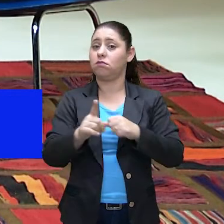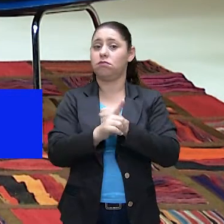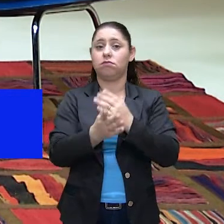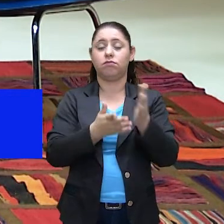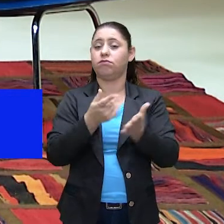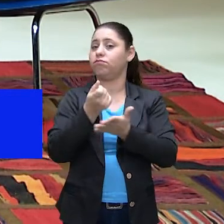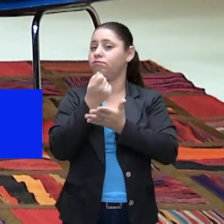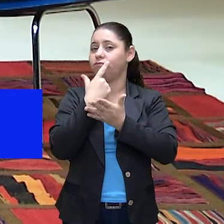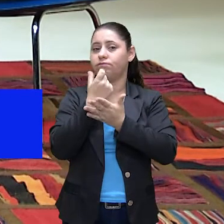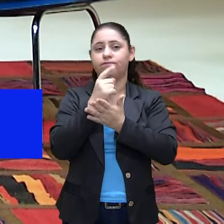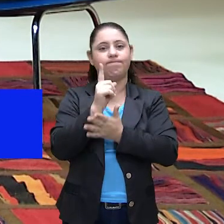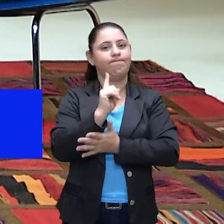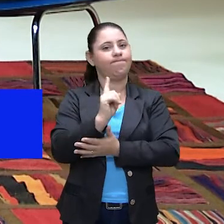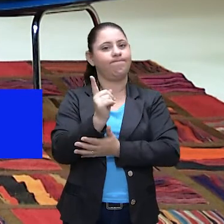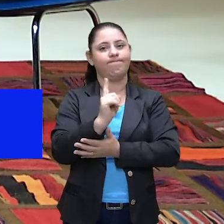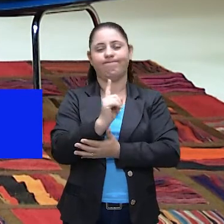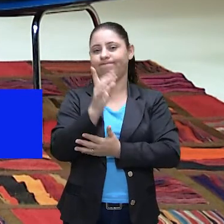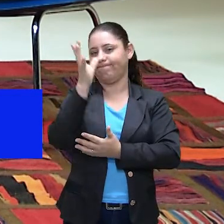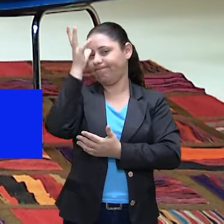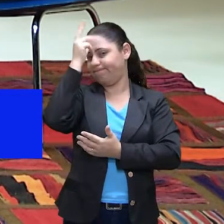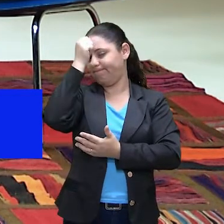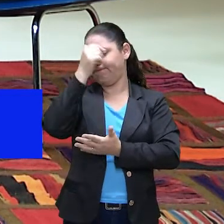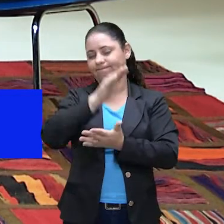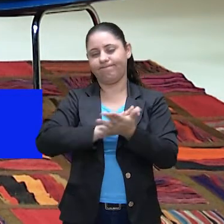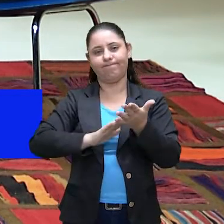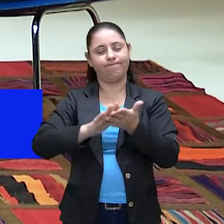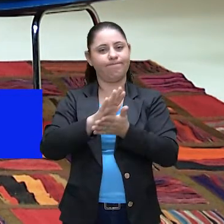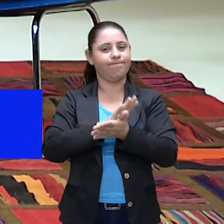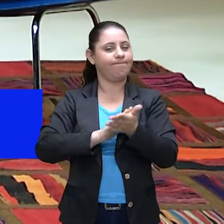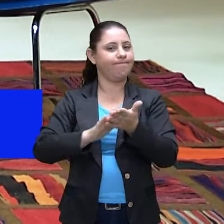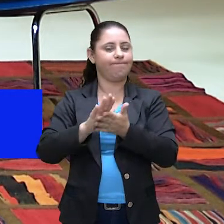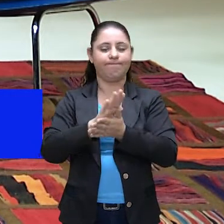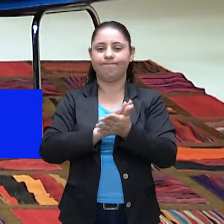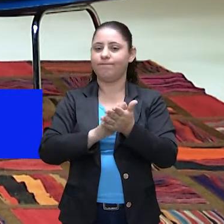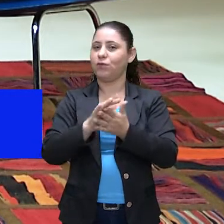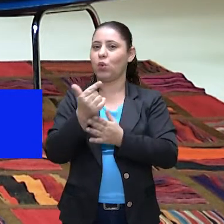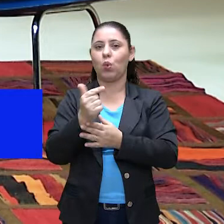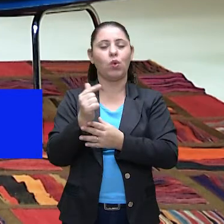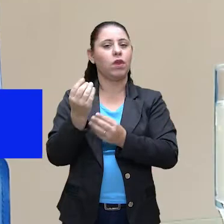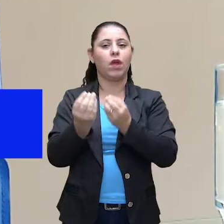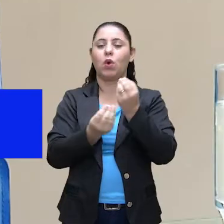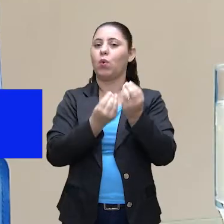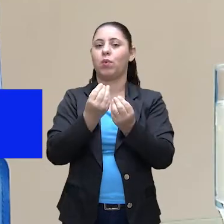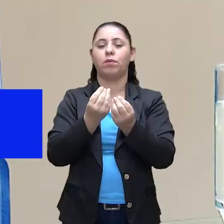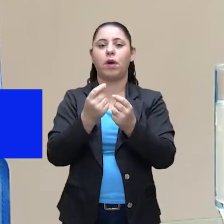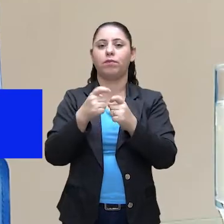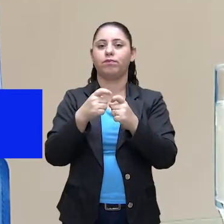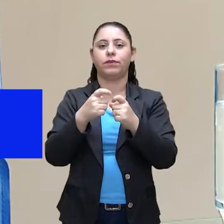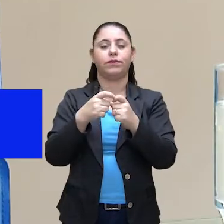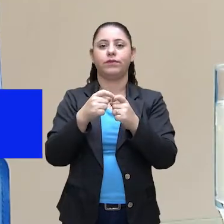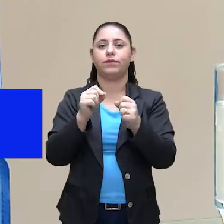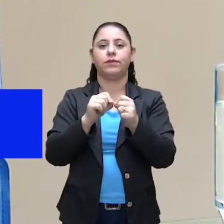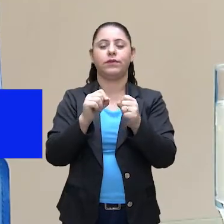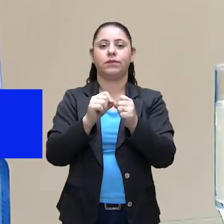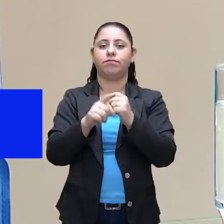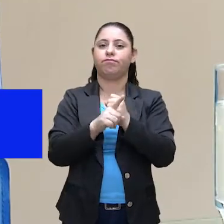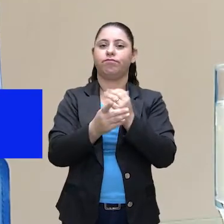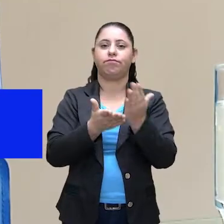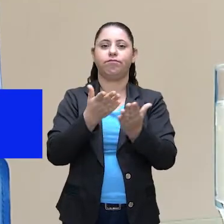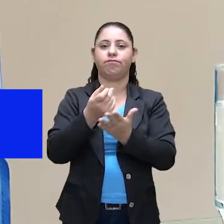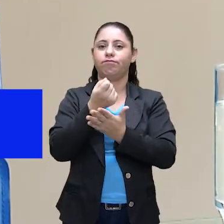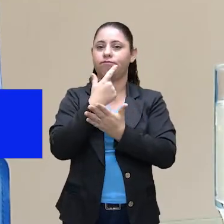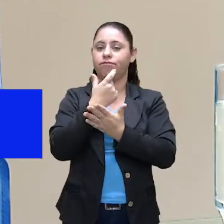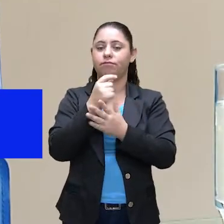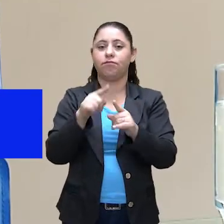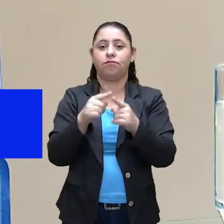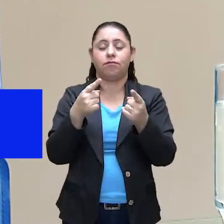é medicamentoso. O medicamento não vai repercutir, não há condutas médicas a serem realizadas.